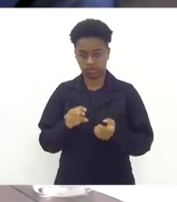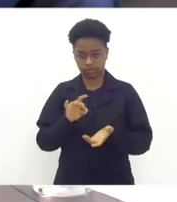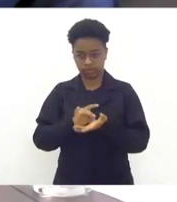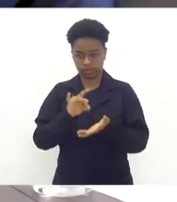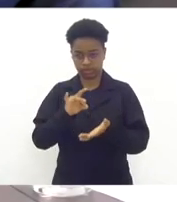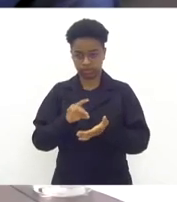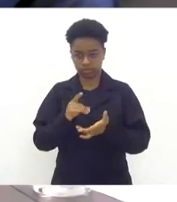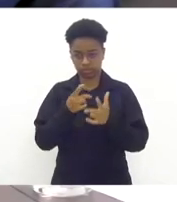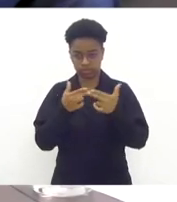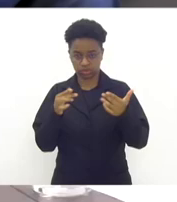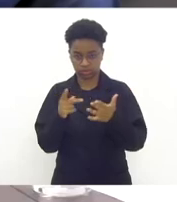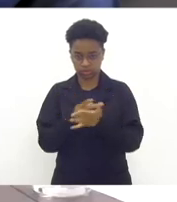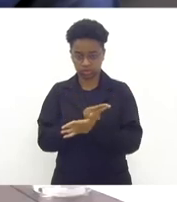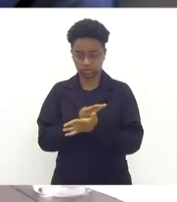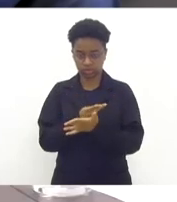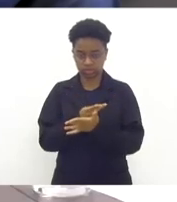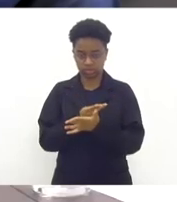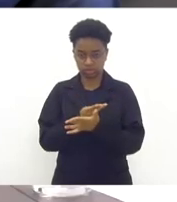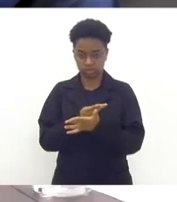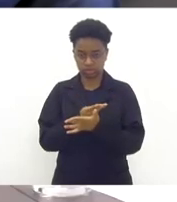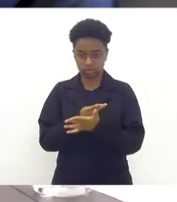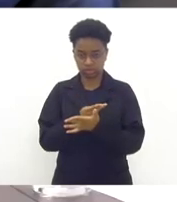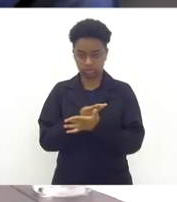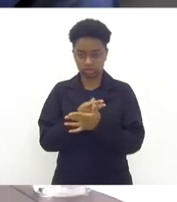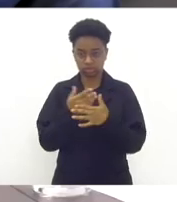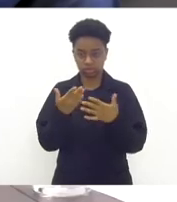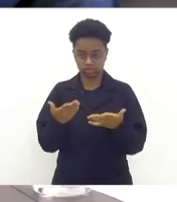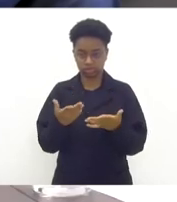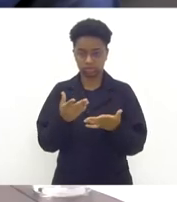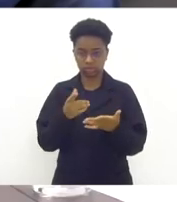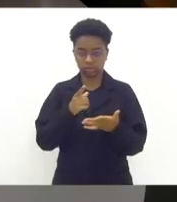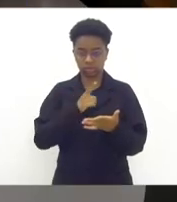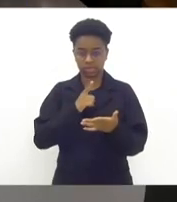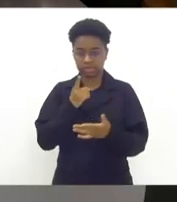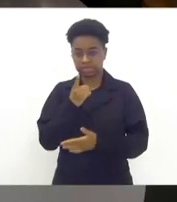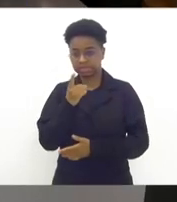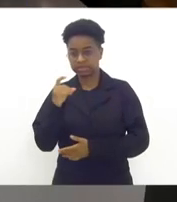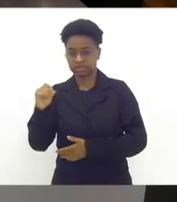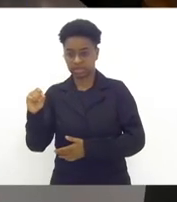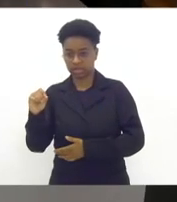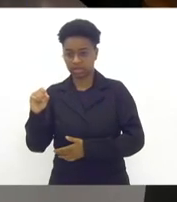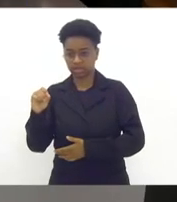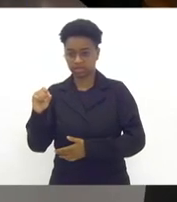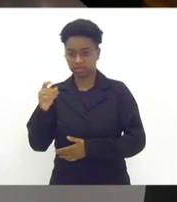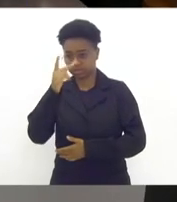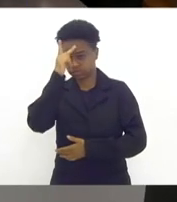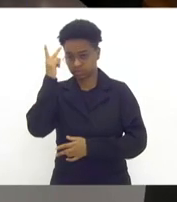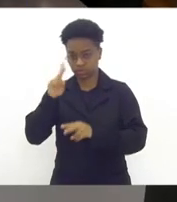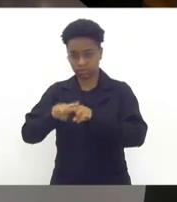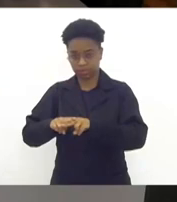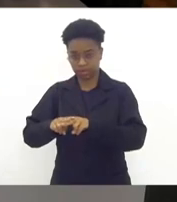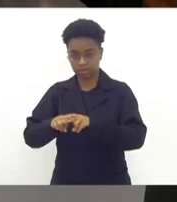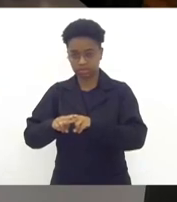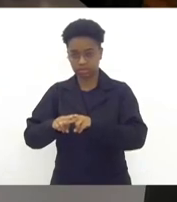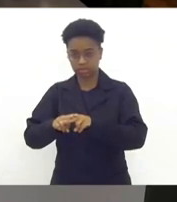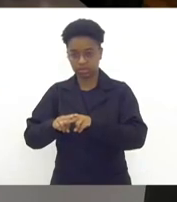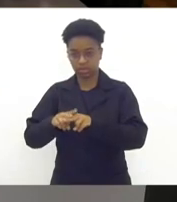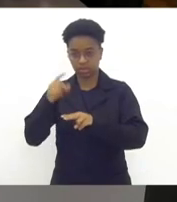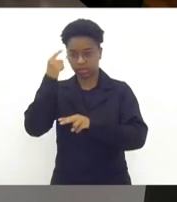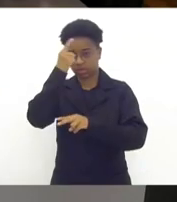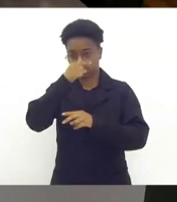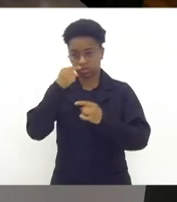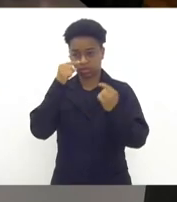dos fatos, não condizem com a realidade. Então, existem, de cada 100 pessoas presas injustamente, onde o